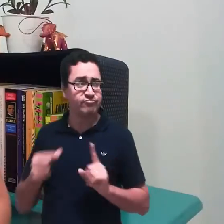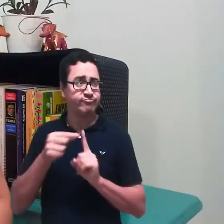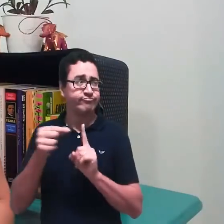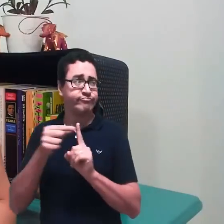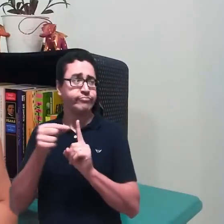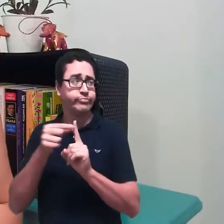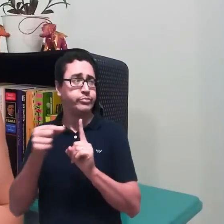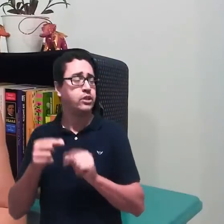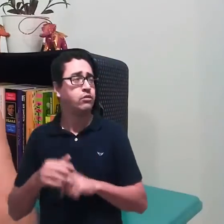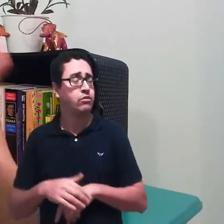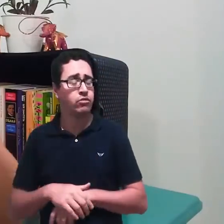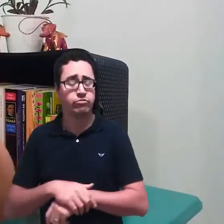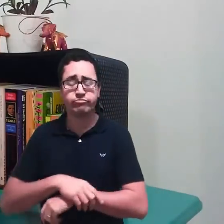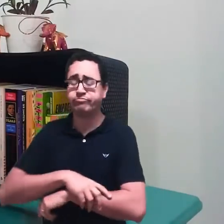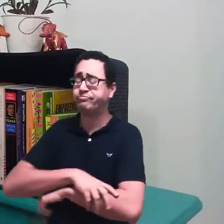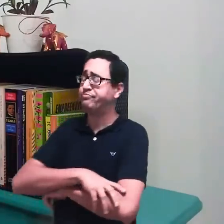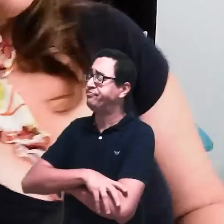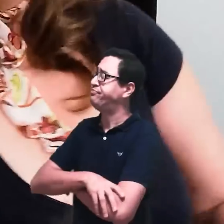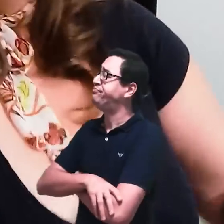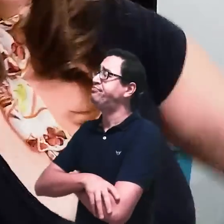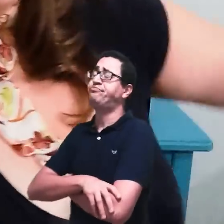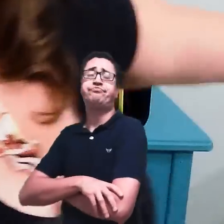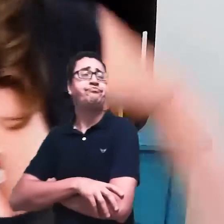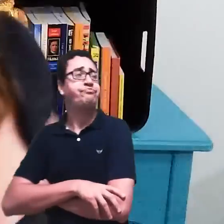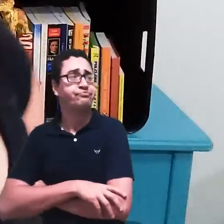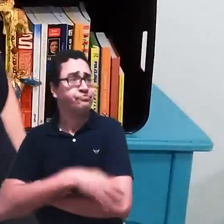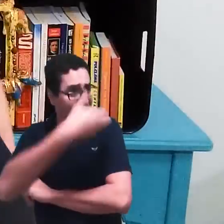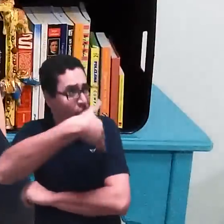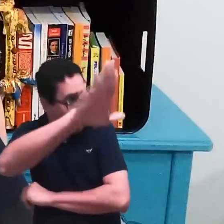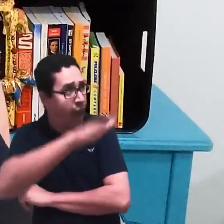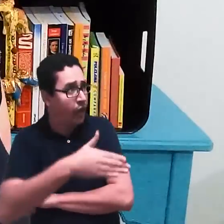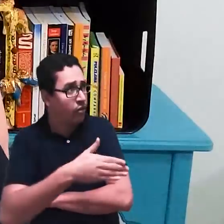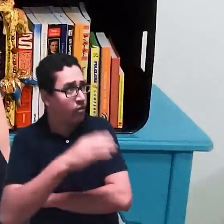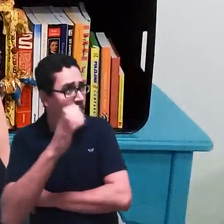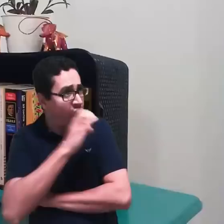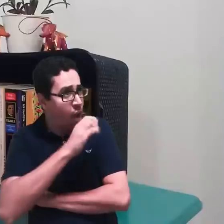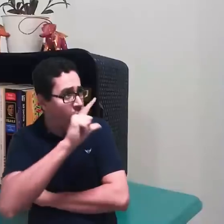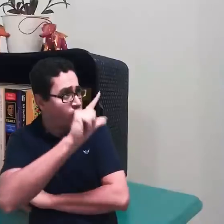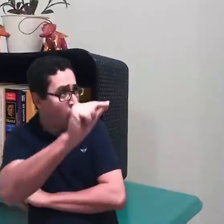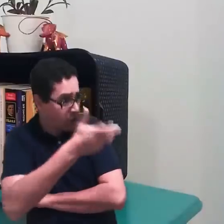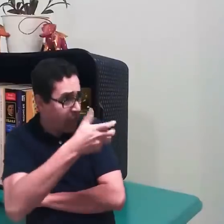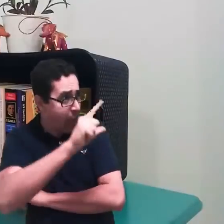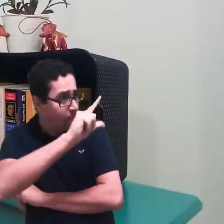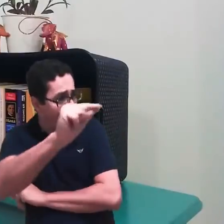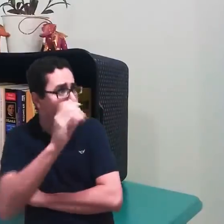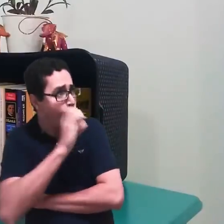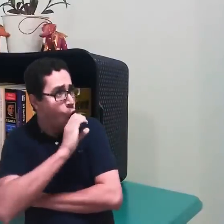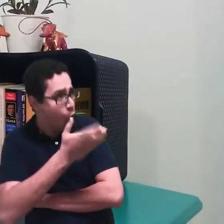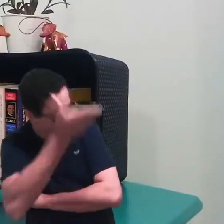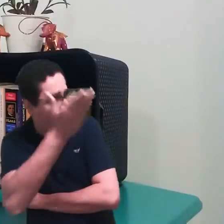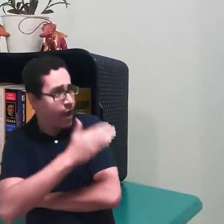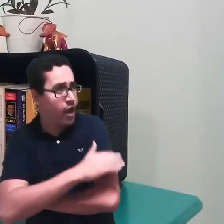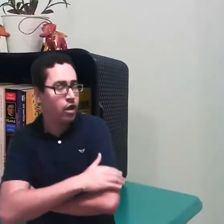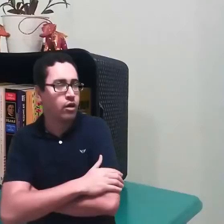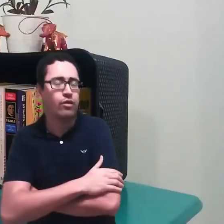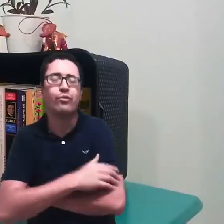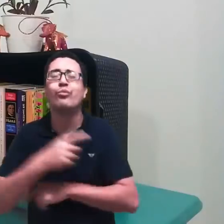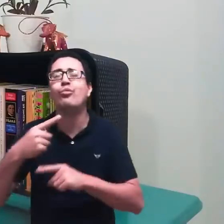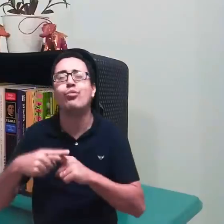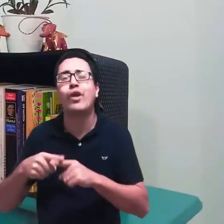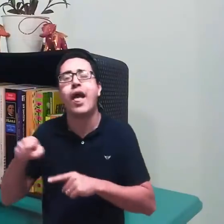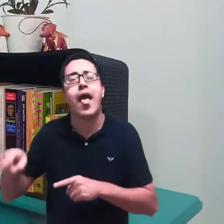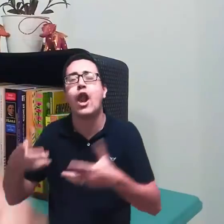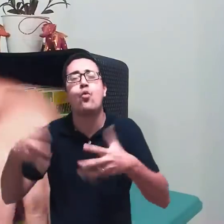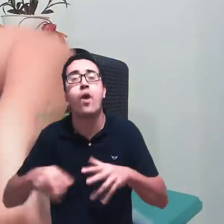está esperando? Isso me dá nos nervos. Decidiu partir? Pois então vá logo. Pois ela não queria que ele a visse